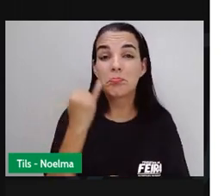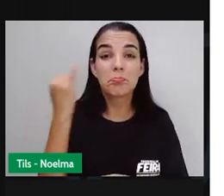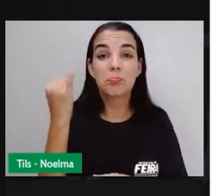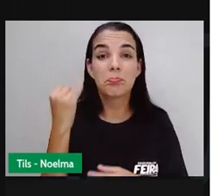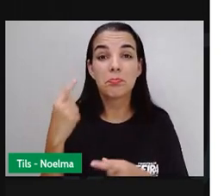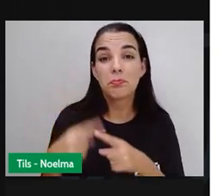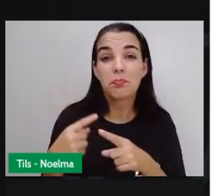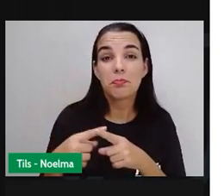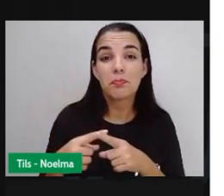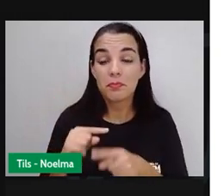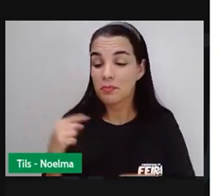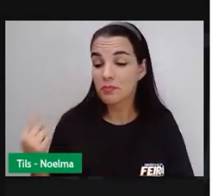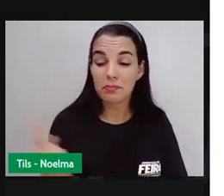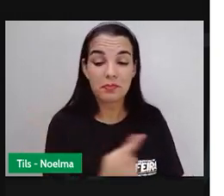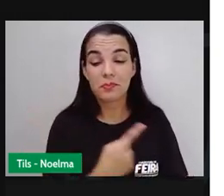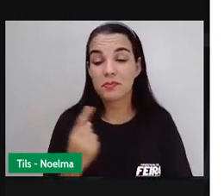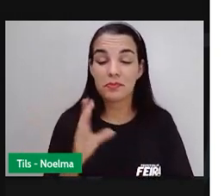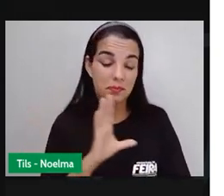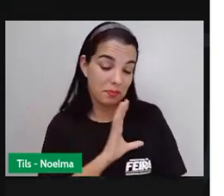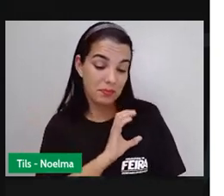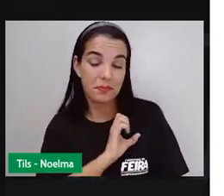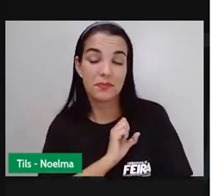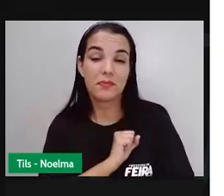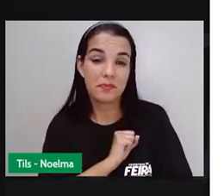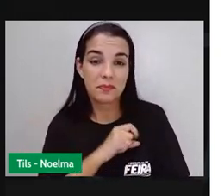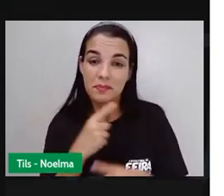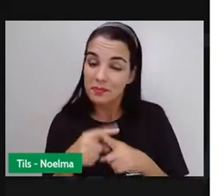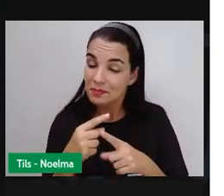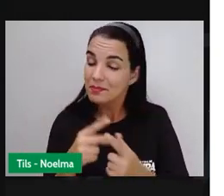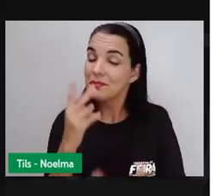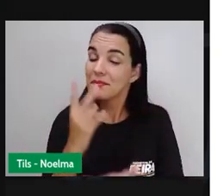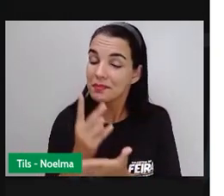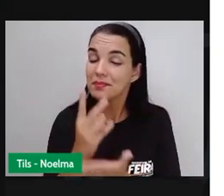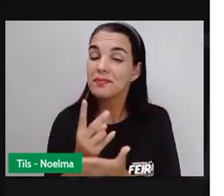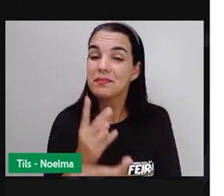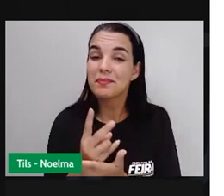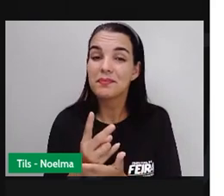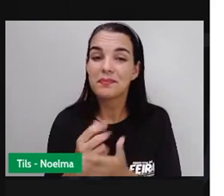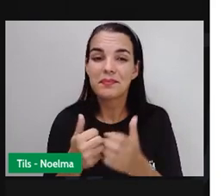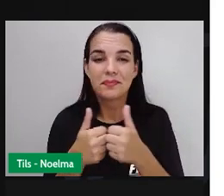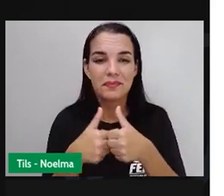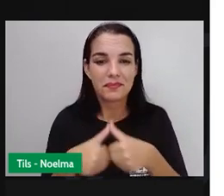importa, pois a gente se gosta e é sempre assim que deve ser.